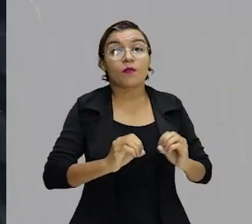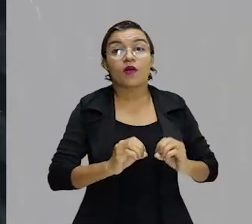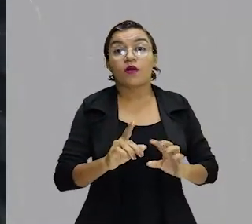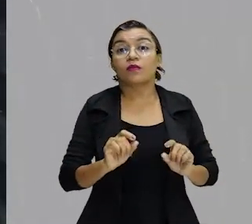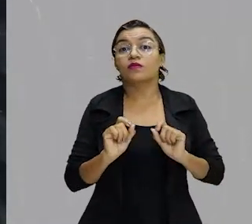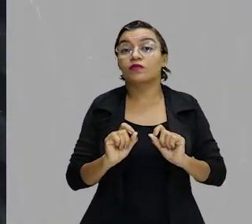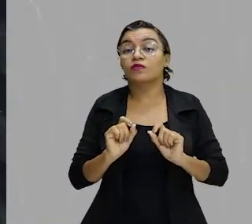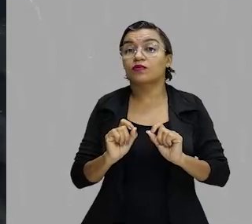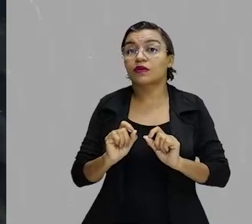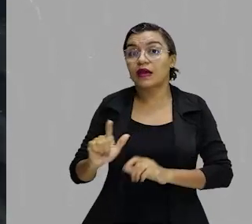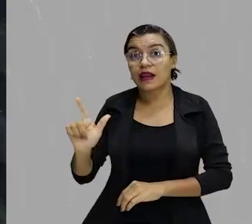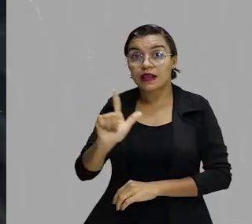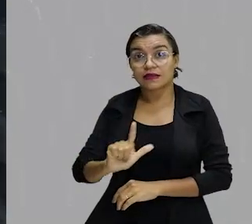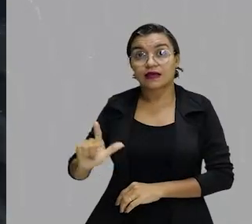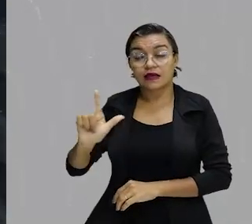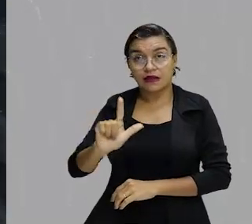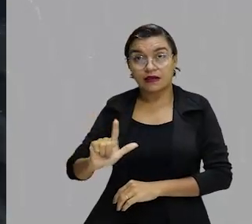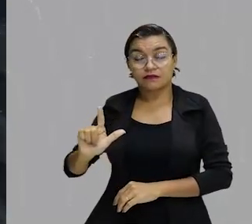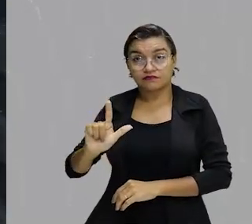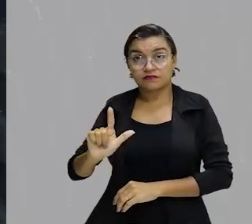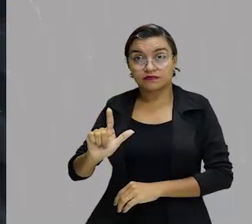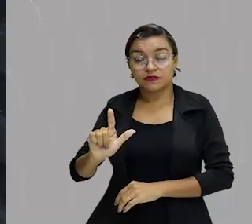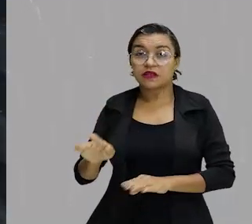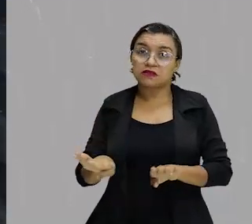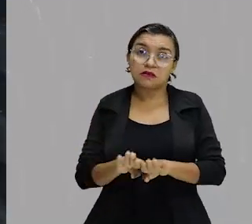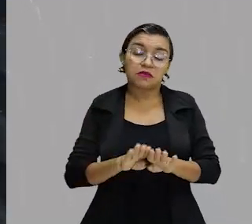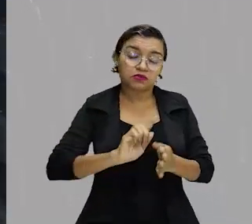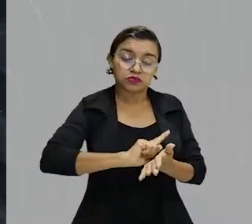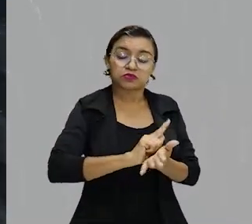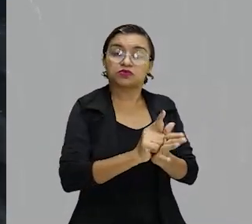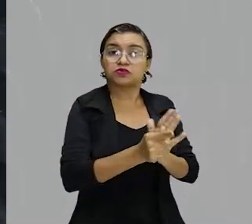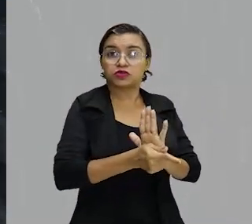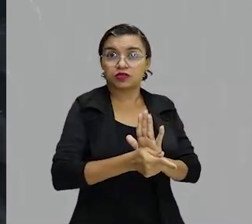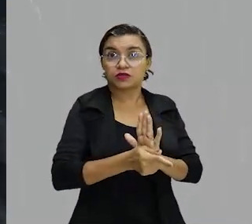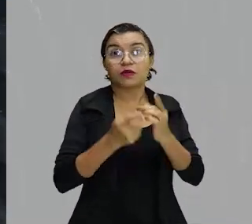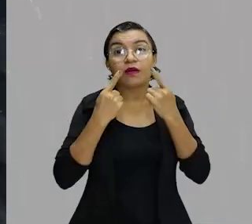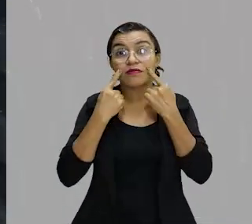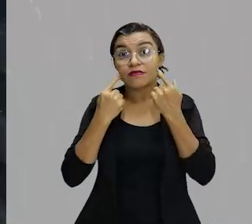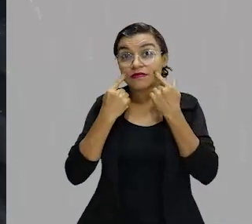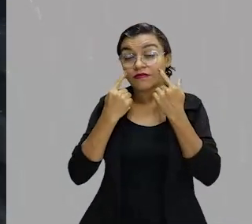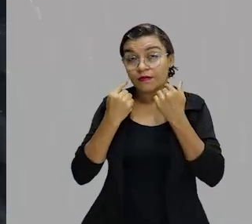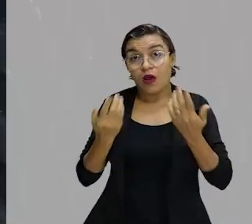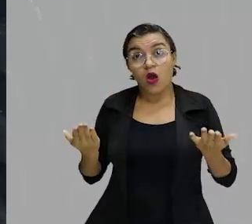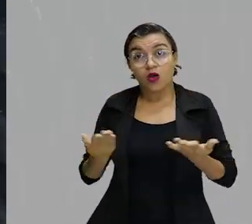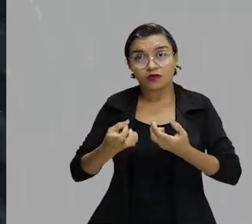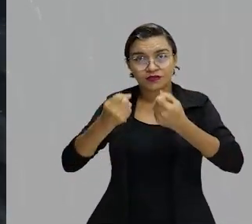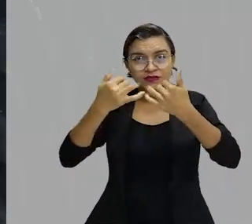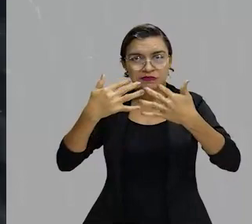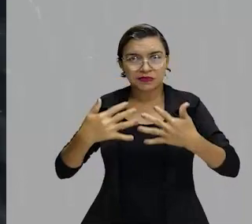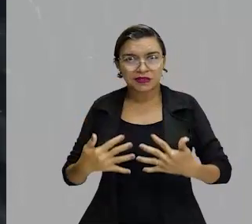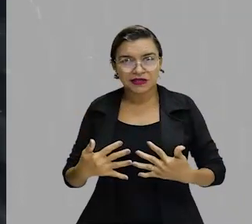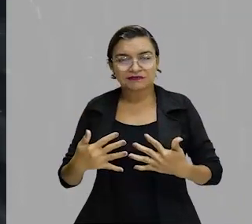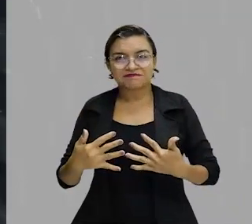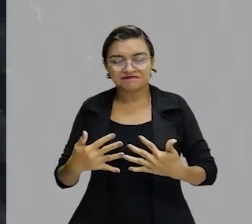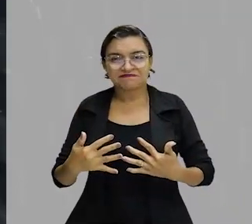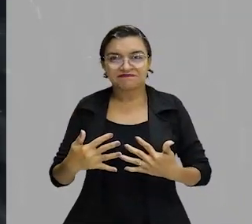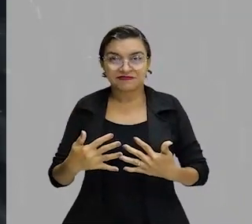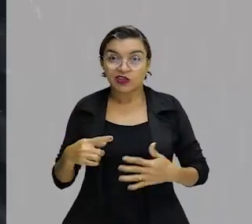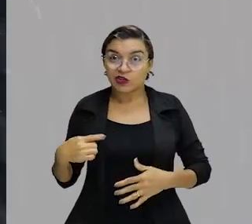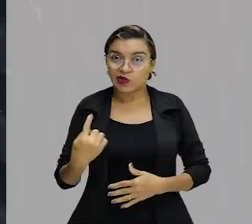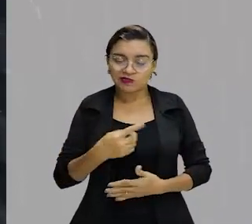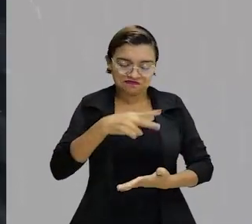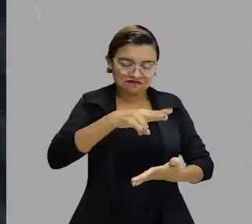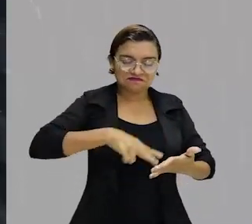ela é a partir do gênero dramático, ou o drama. Então, hoje nós vamos falar um pouquinho disso, tá bom? Seguindo a nossa linha de